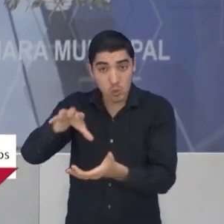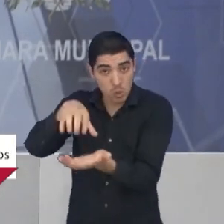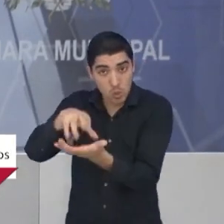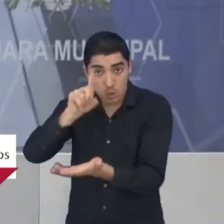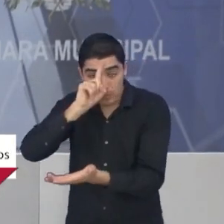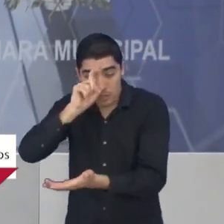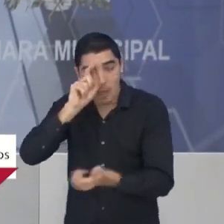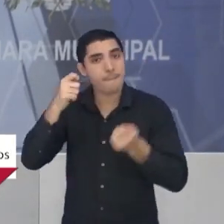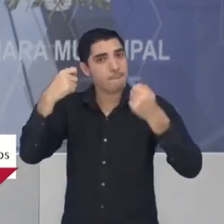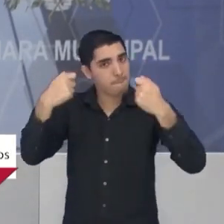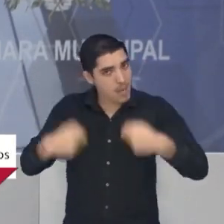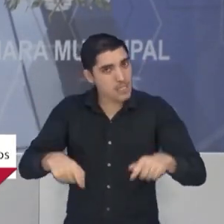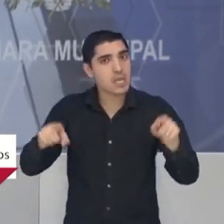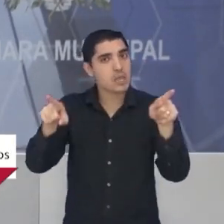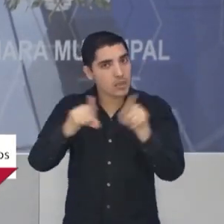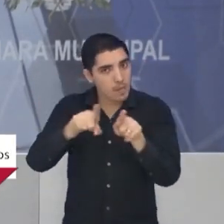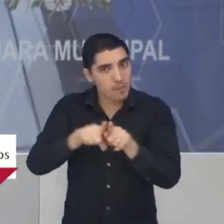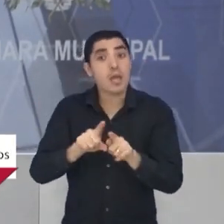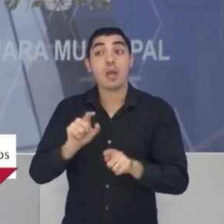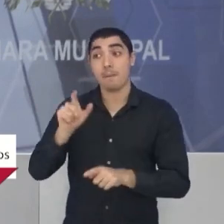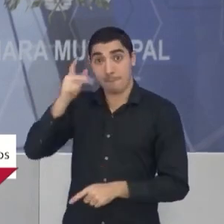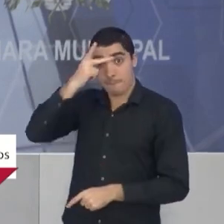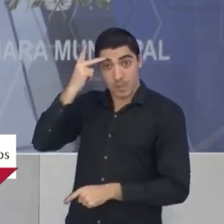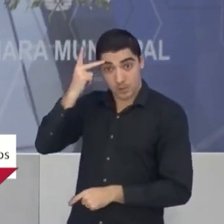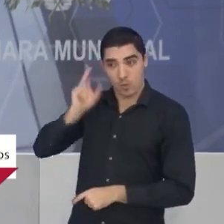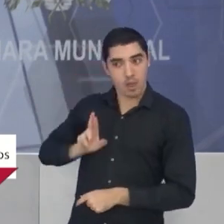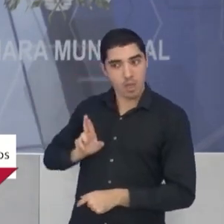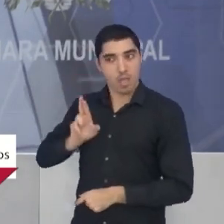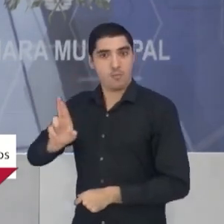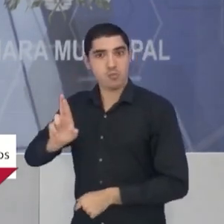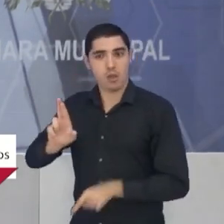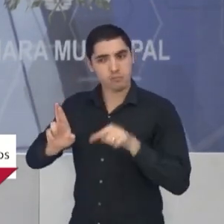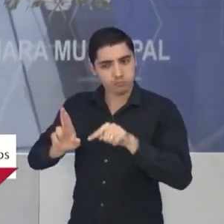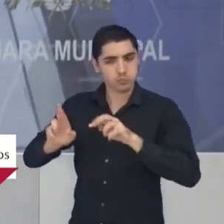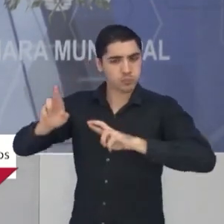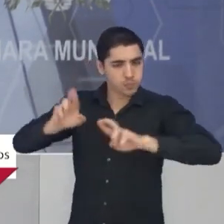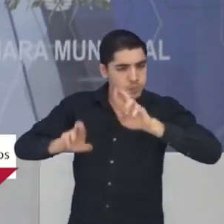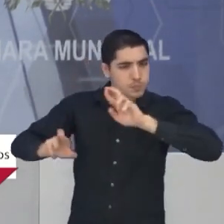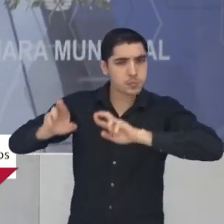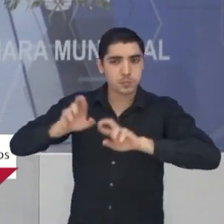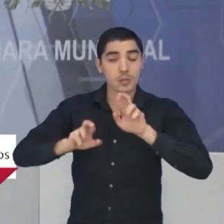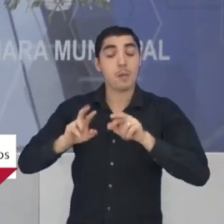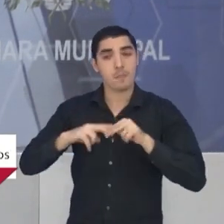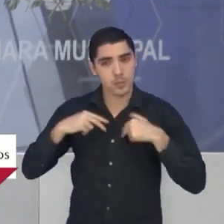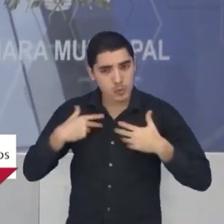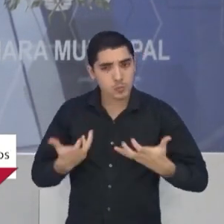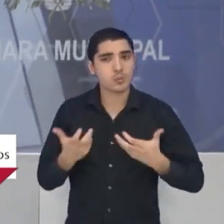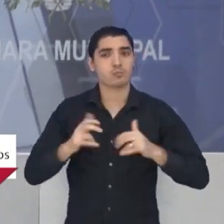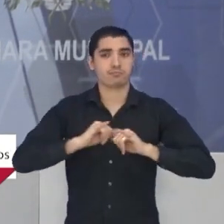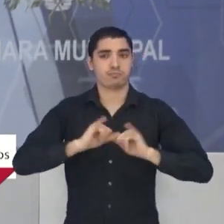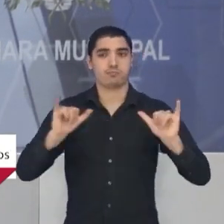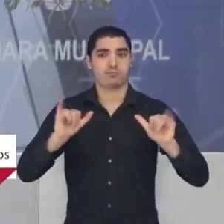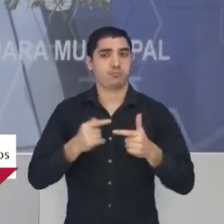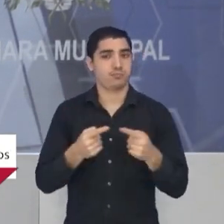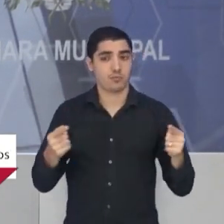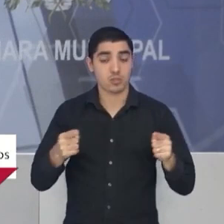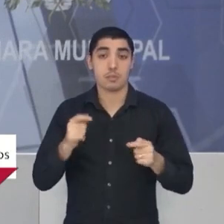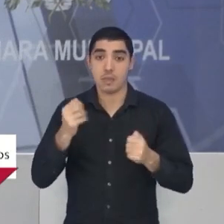então eu chamo muito atenção eh para Esse aspecto quanto a o terceiro setor